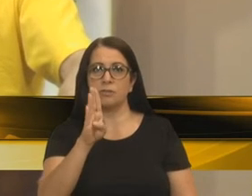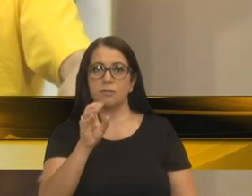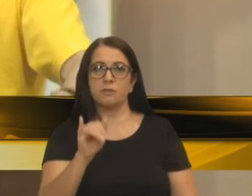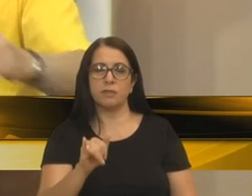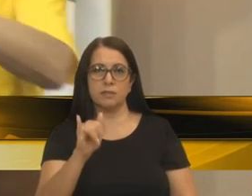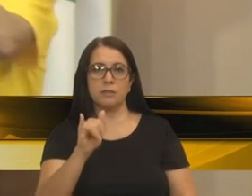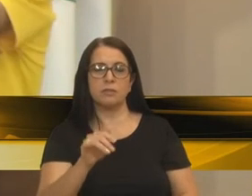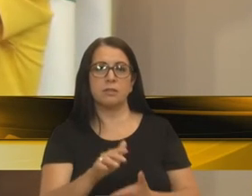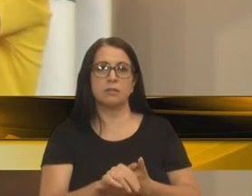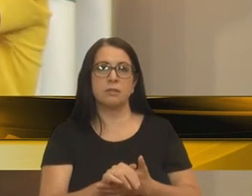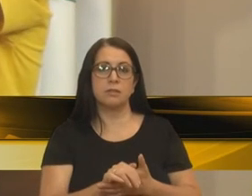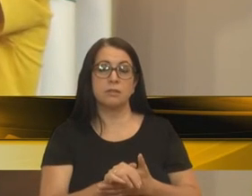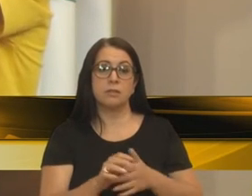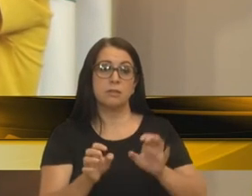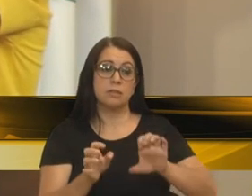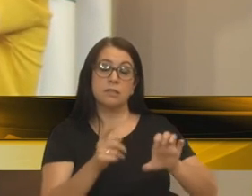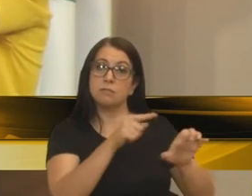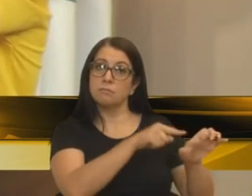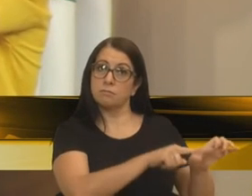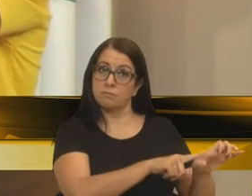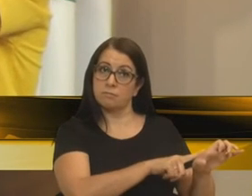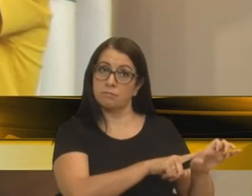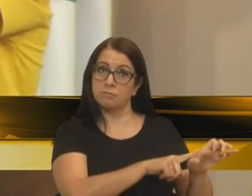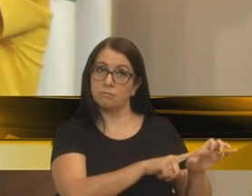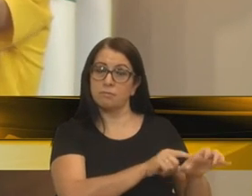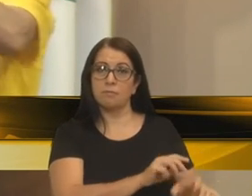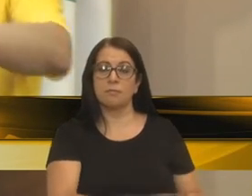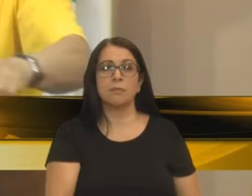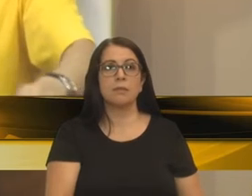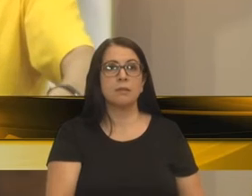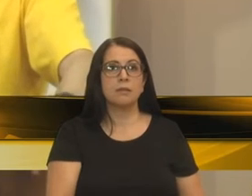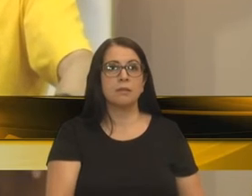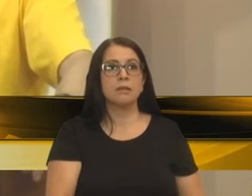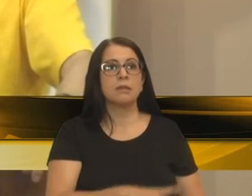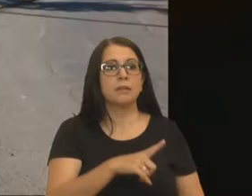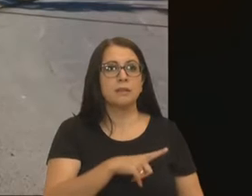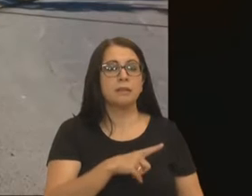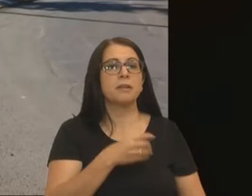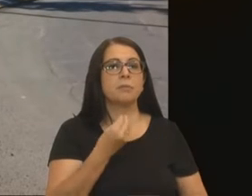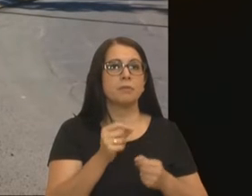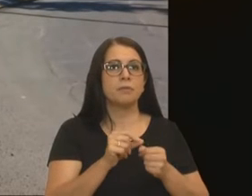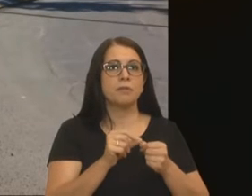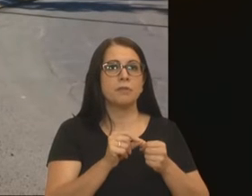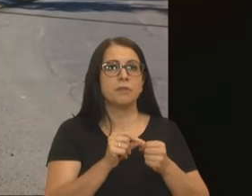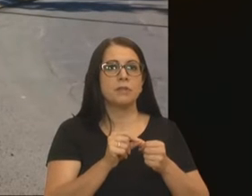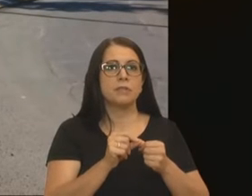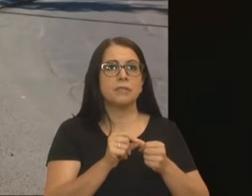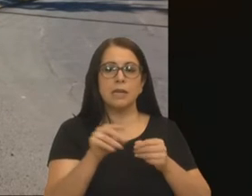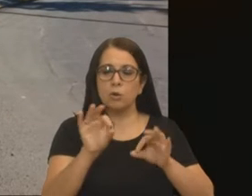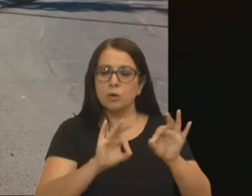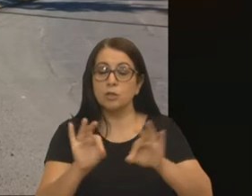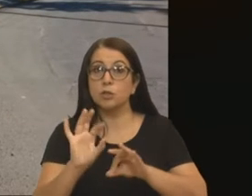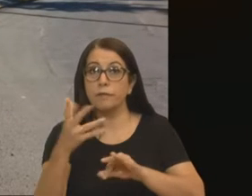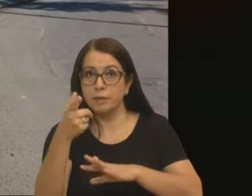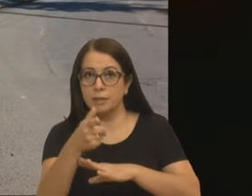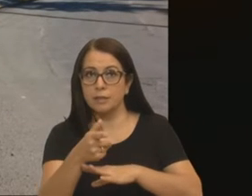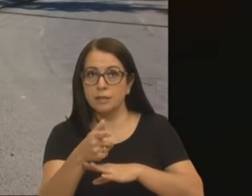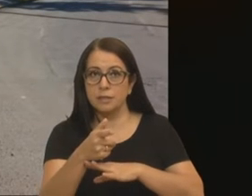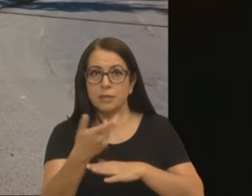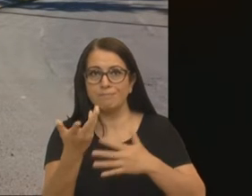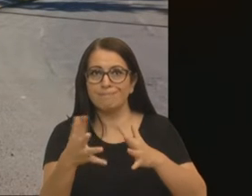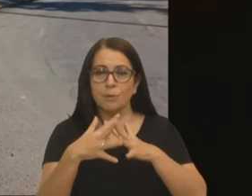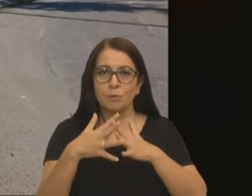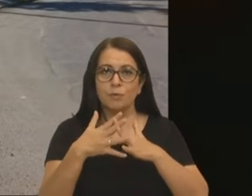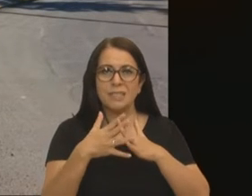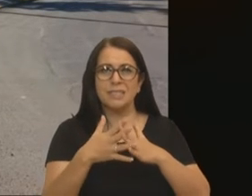Ali, ó, à esquerda, esta casa ali. Ali tem condições de fazer um aparelho e resolver. Ali é uma roleta russa,